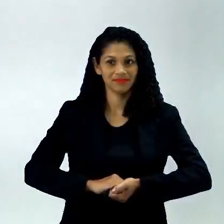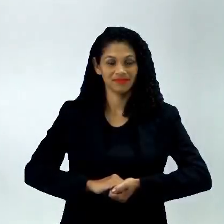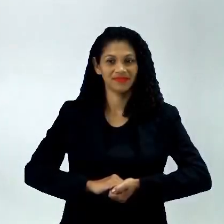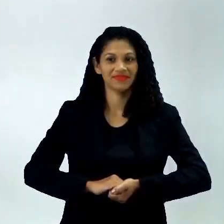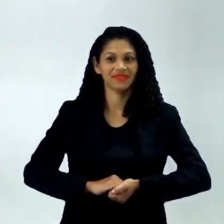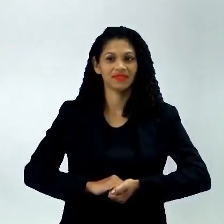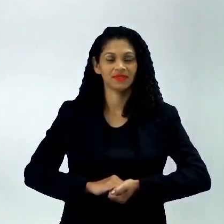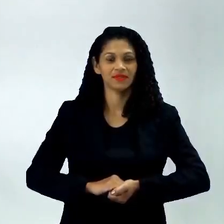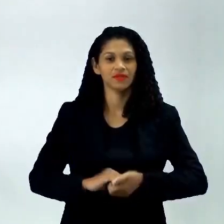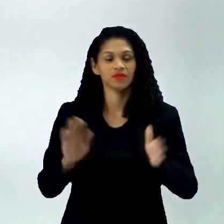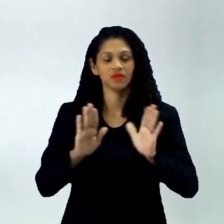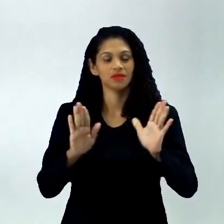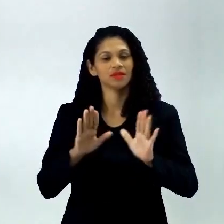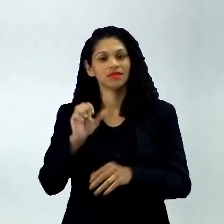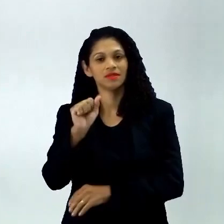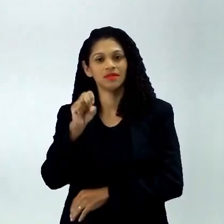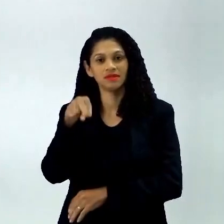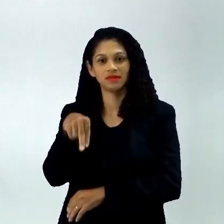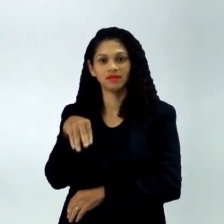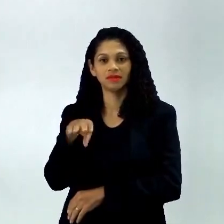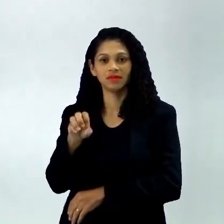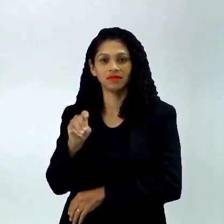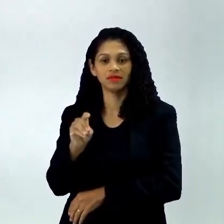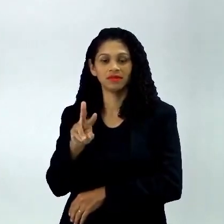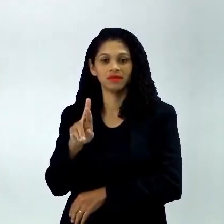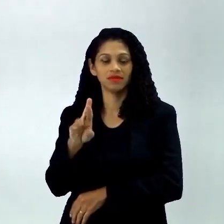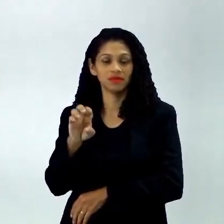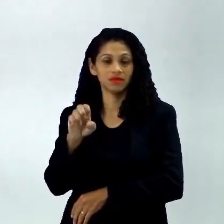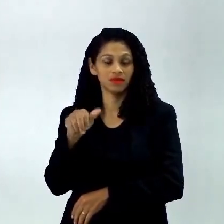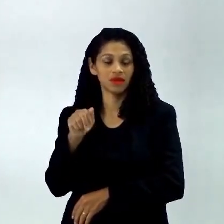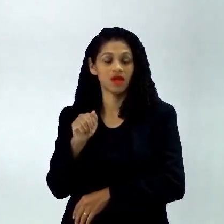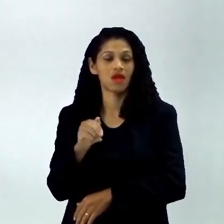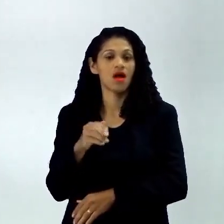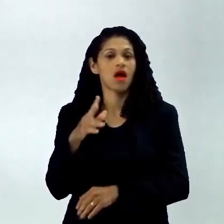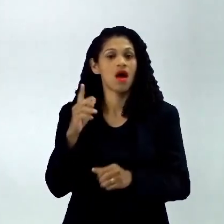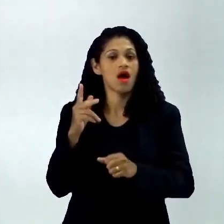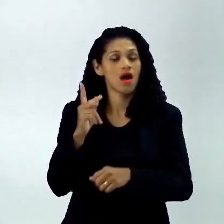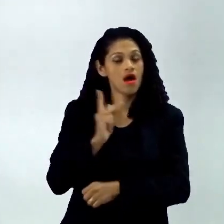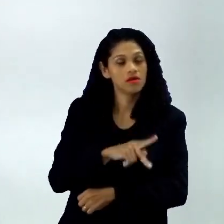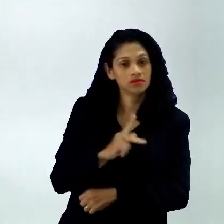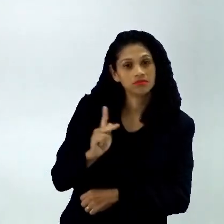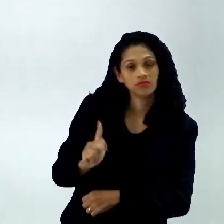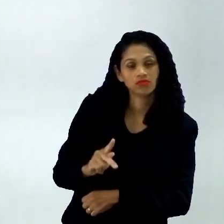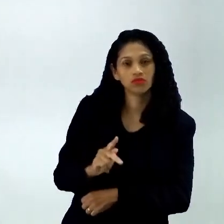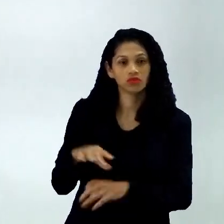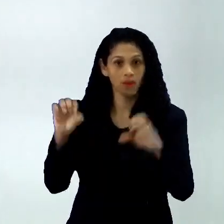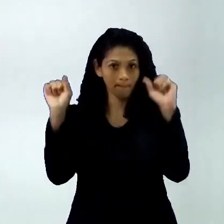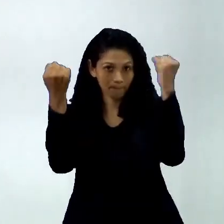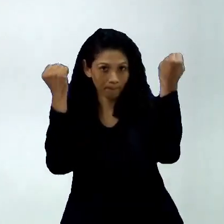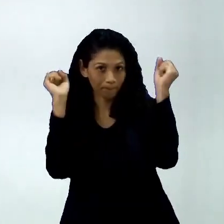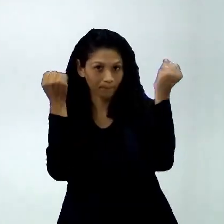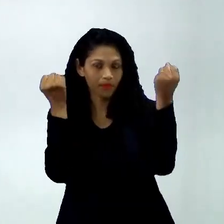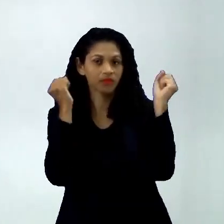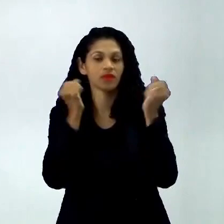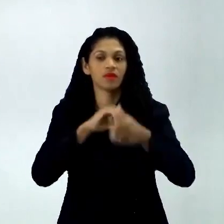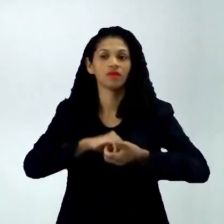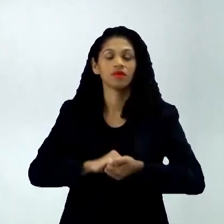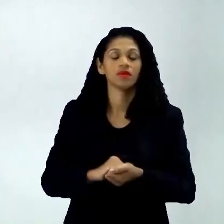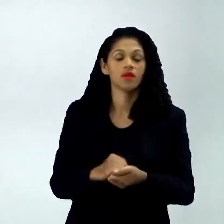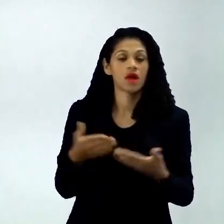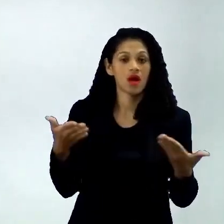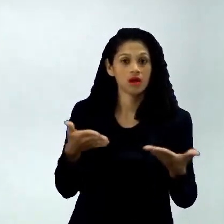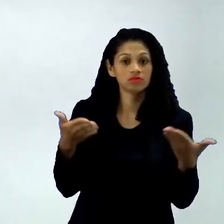Aê! Olá, eu sou André Vasconcelos, professor de Educação Física, e vamos abordar agora os aspectos da dança, só que no contexto